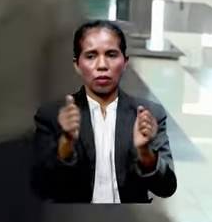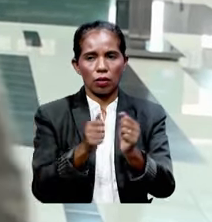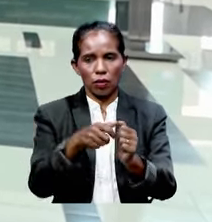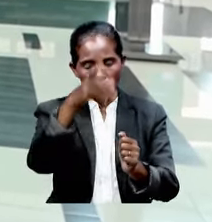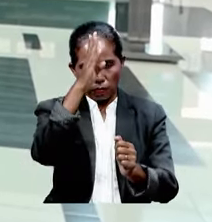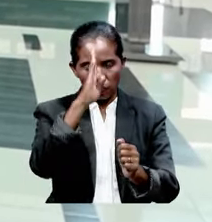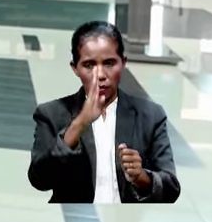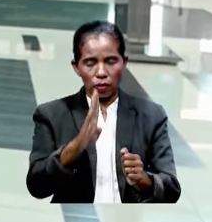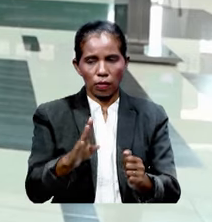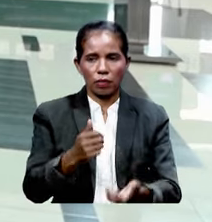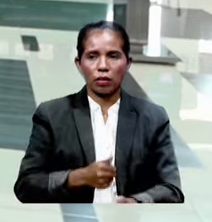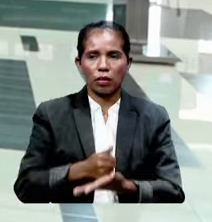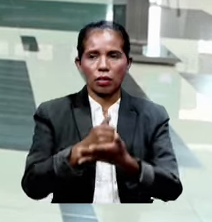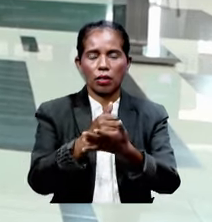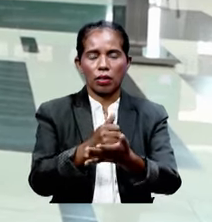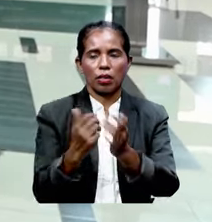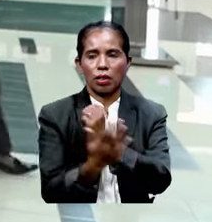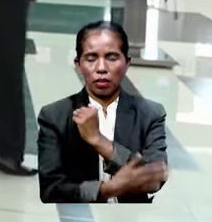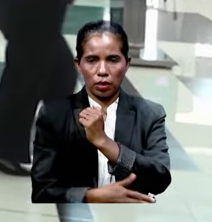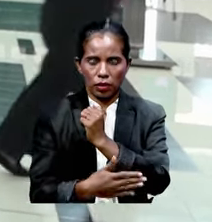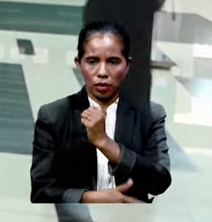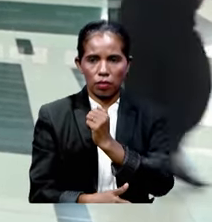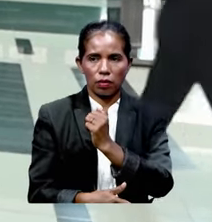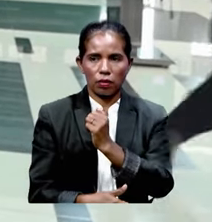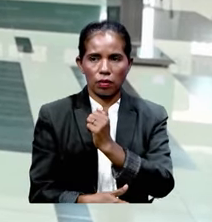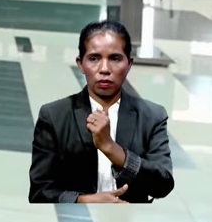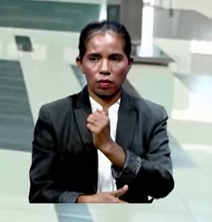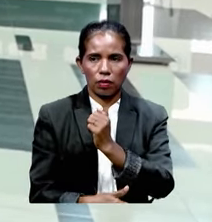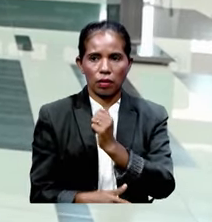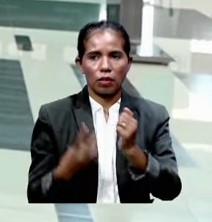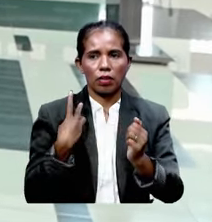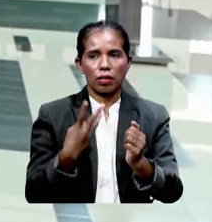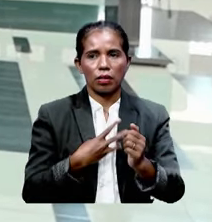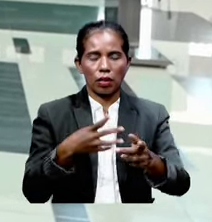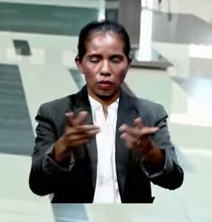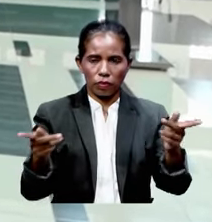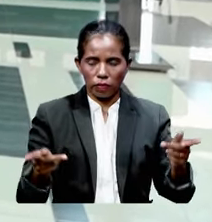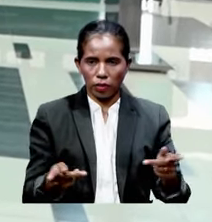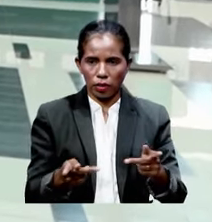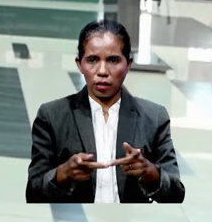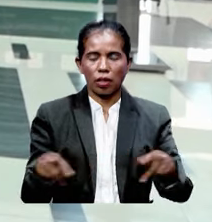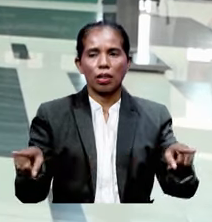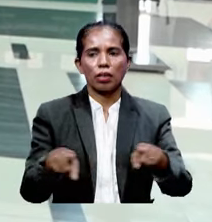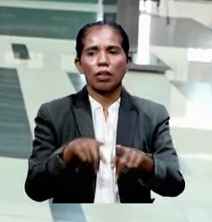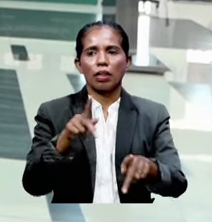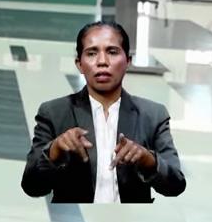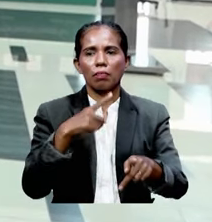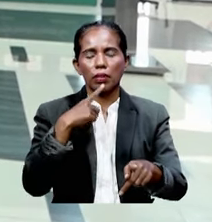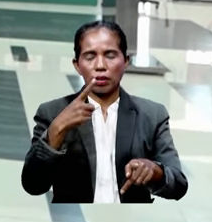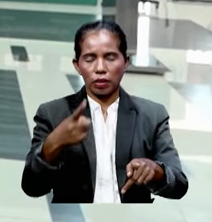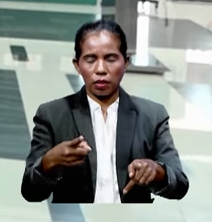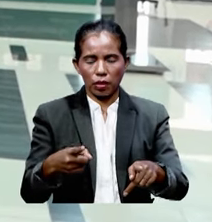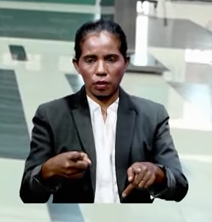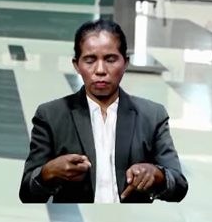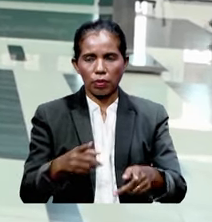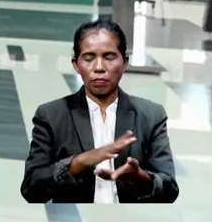maromak nia tulun ba nasaun ida ne be ita ni ambiente ne ne ne hanesan emadehan virgin